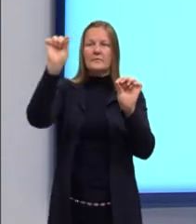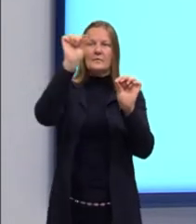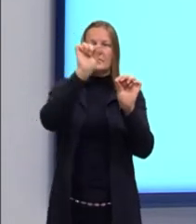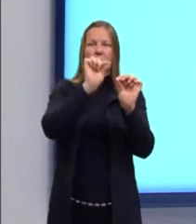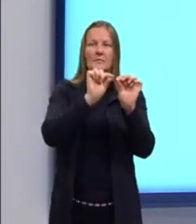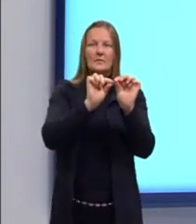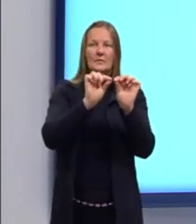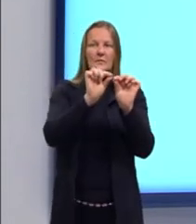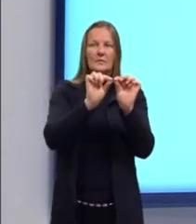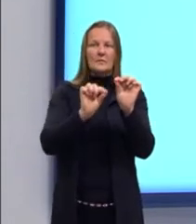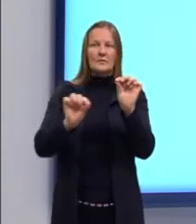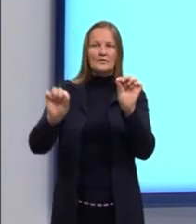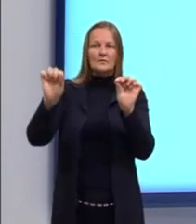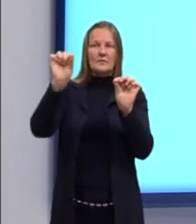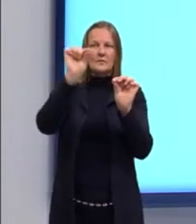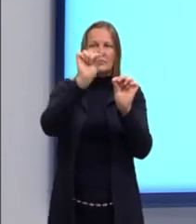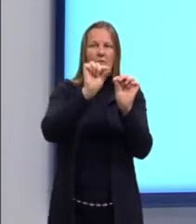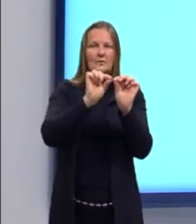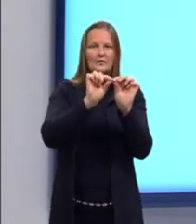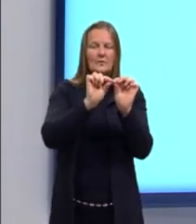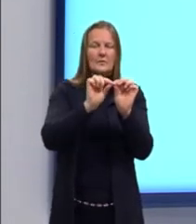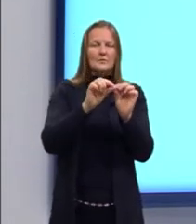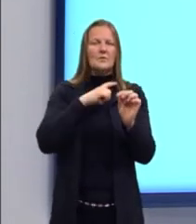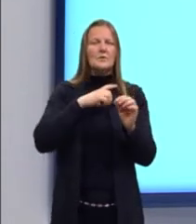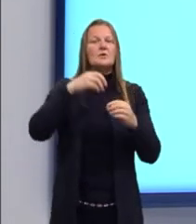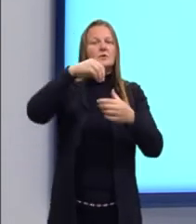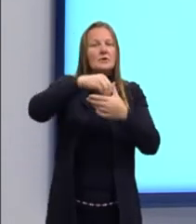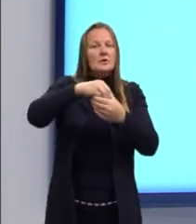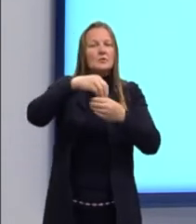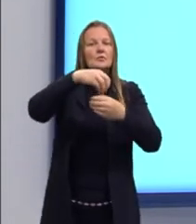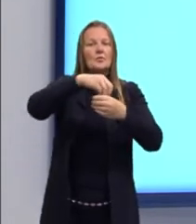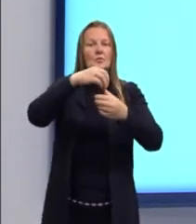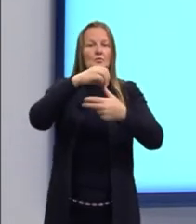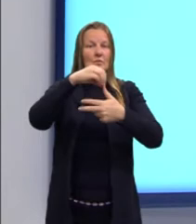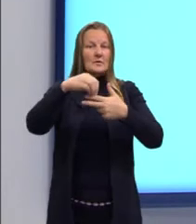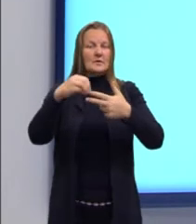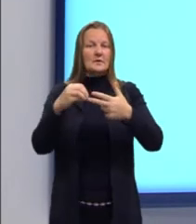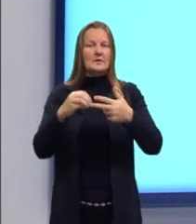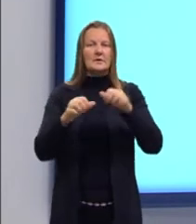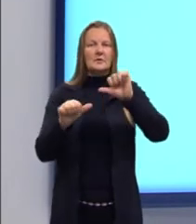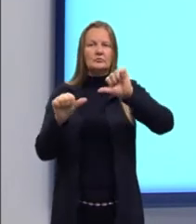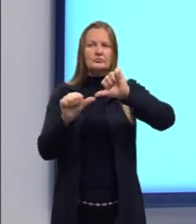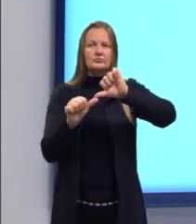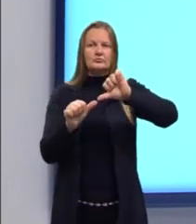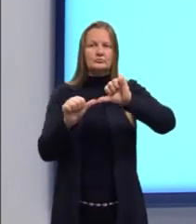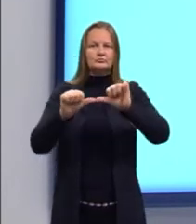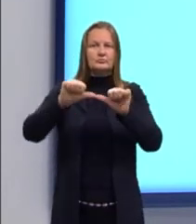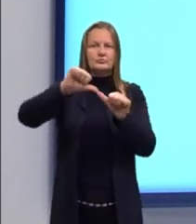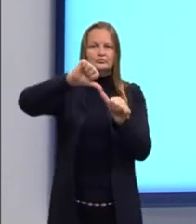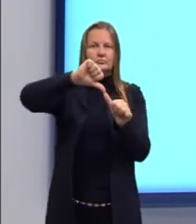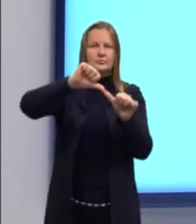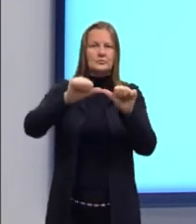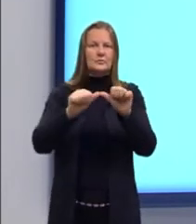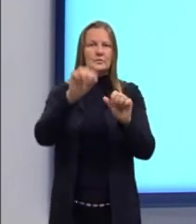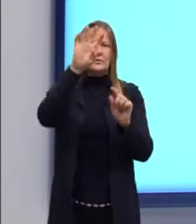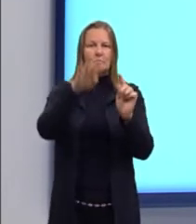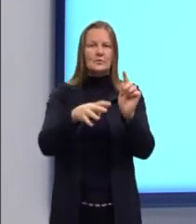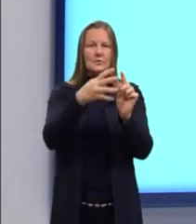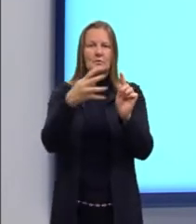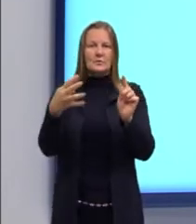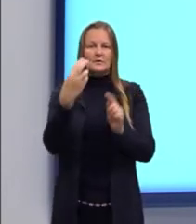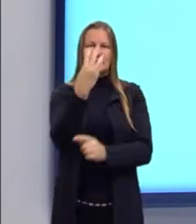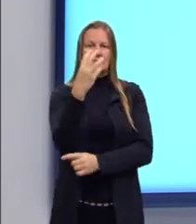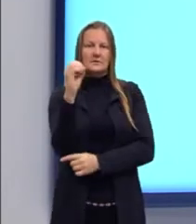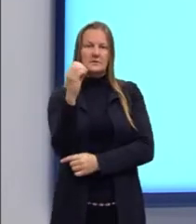trabalhados em questões do Enem e aí nós conseguimos definir esta simetrias com aquela tabelinha né de 30